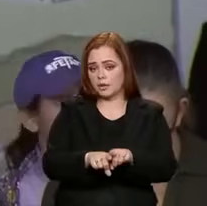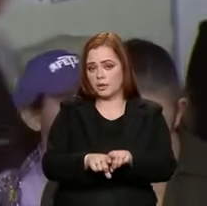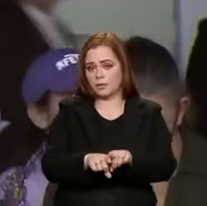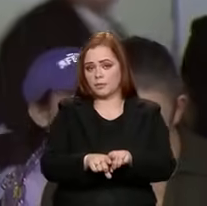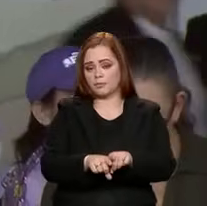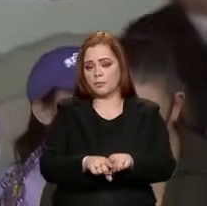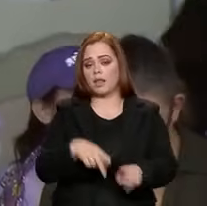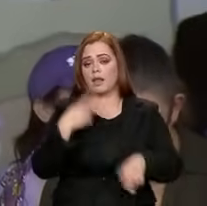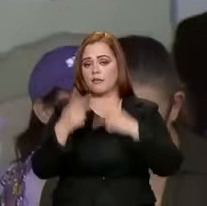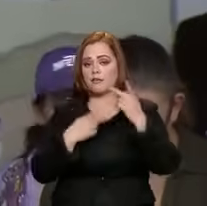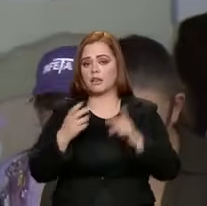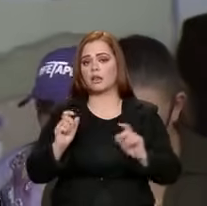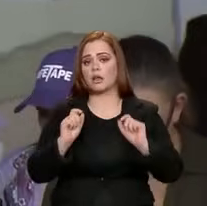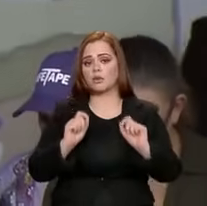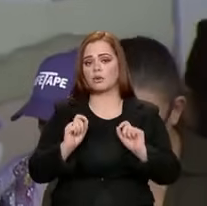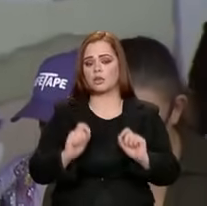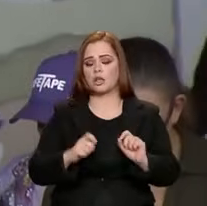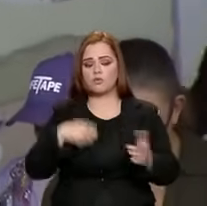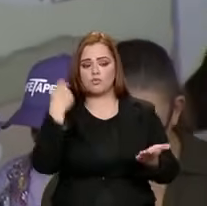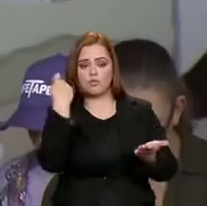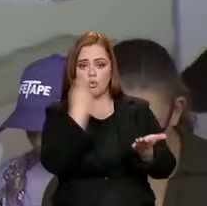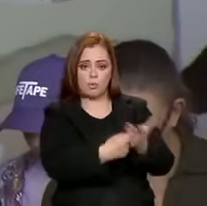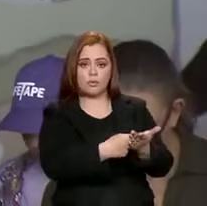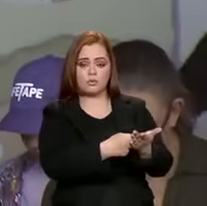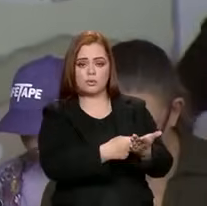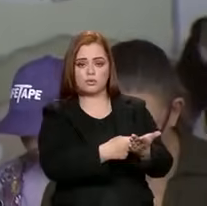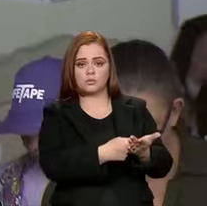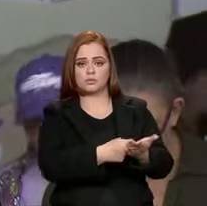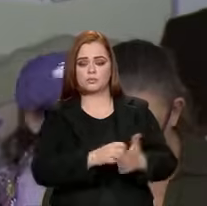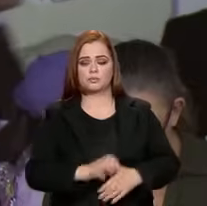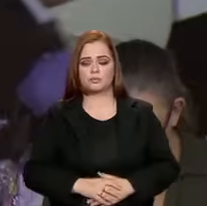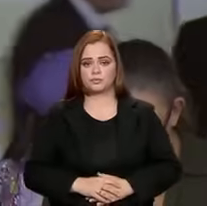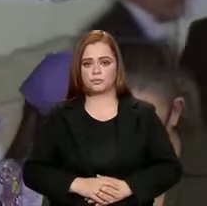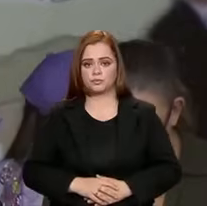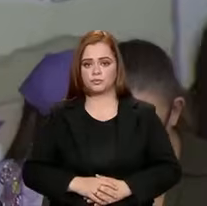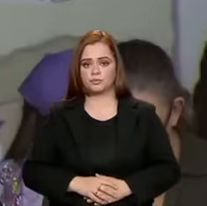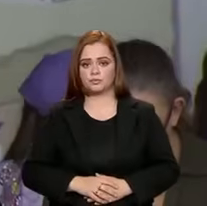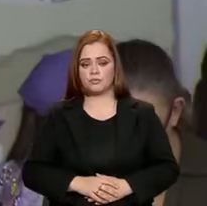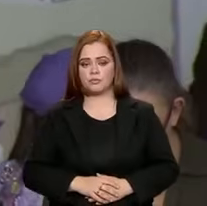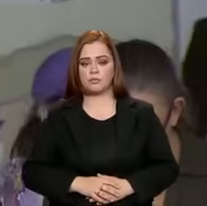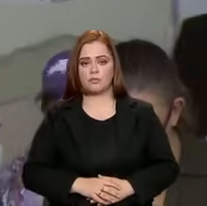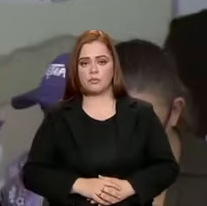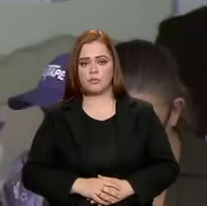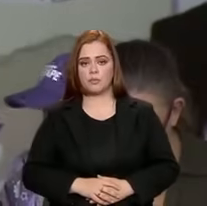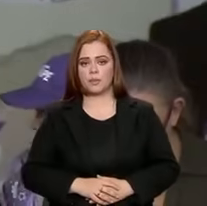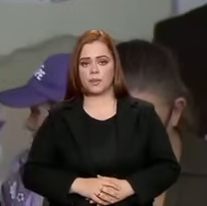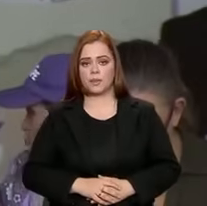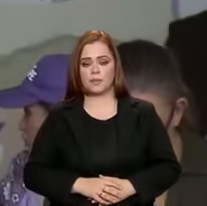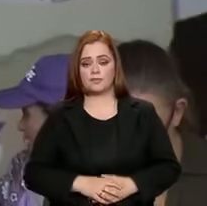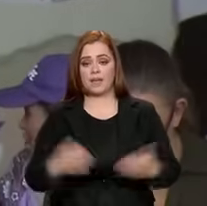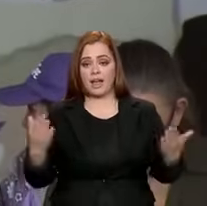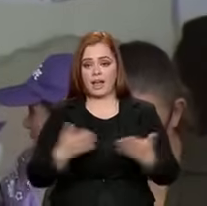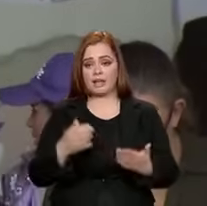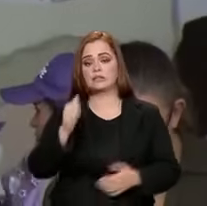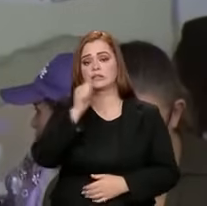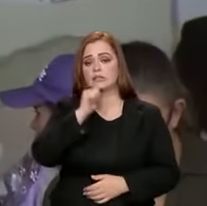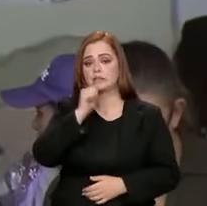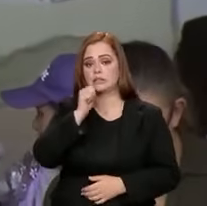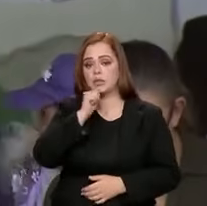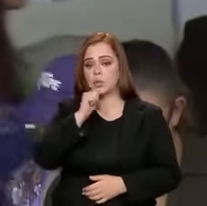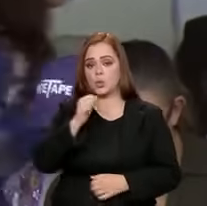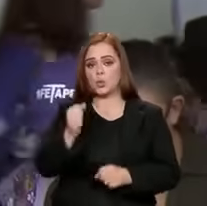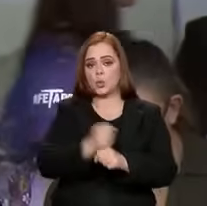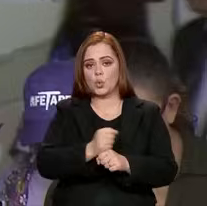reforçar aqui o compromisso de lançar ainda esse ano um novo